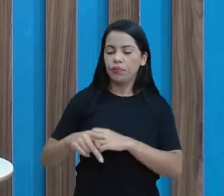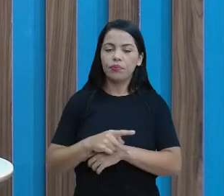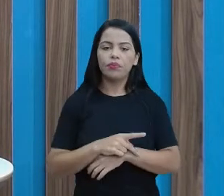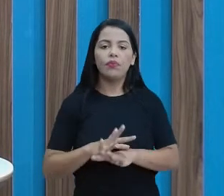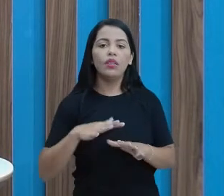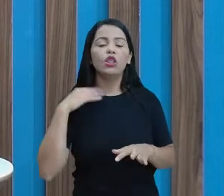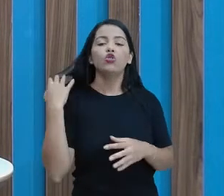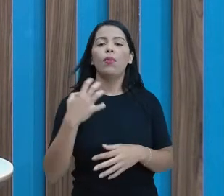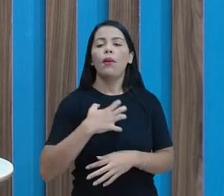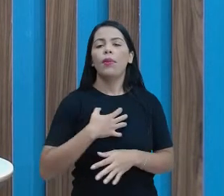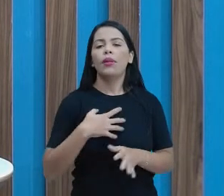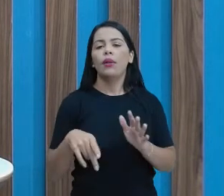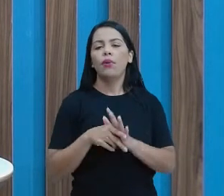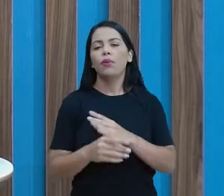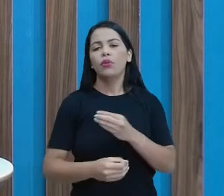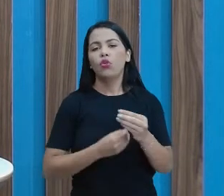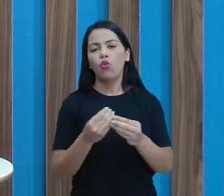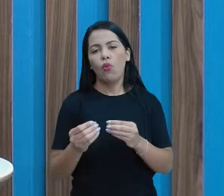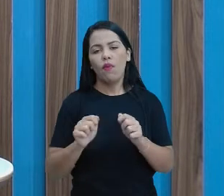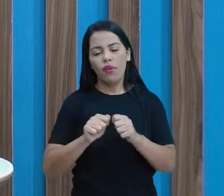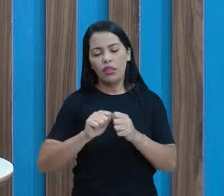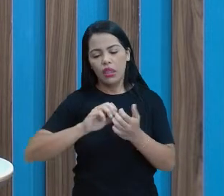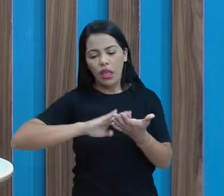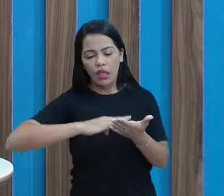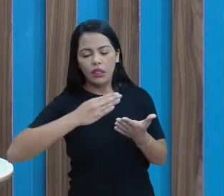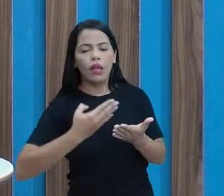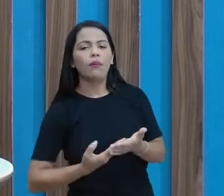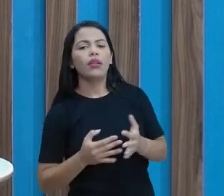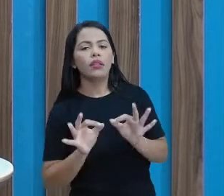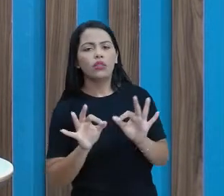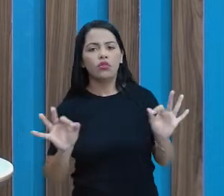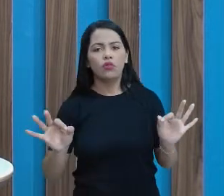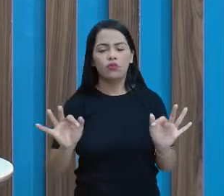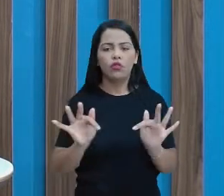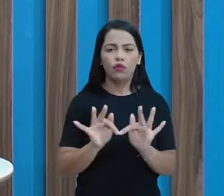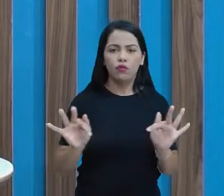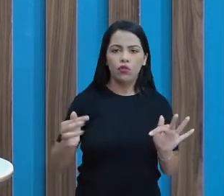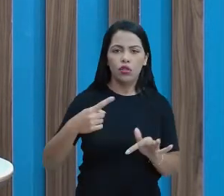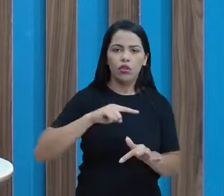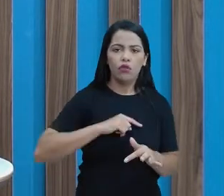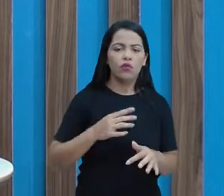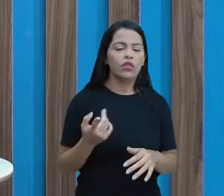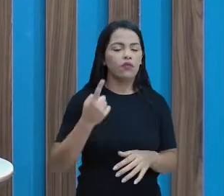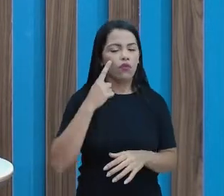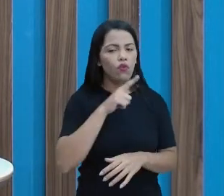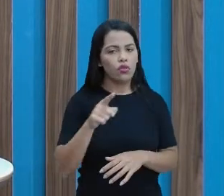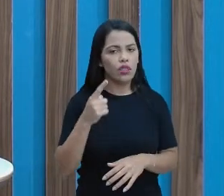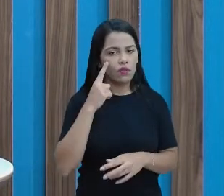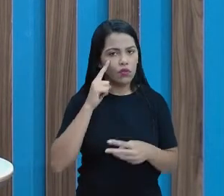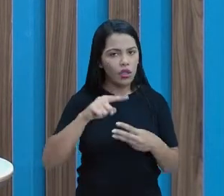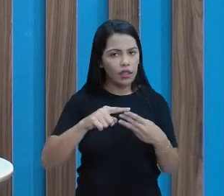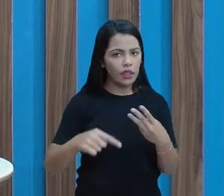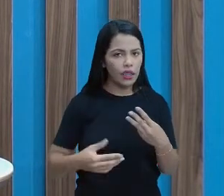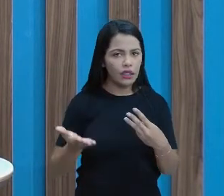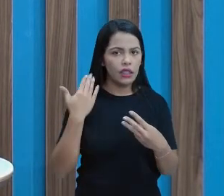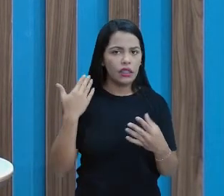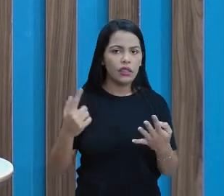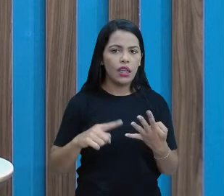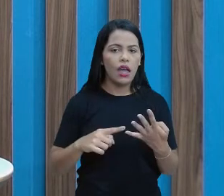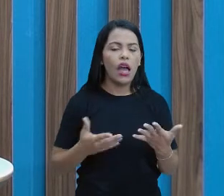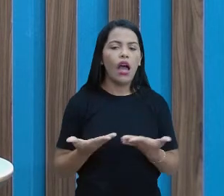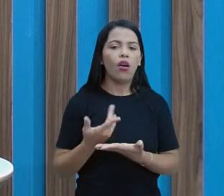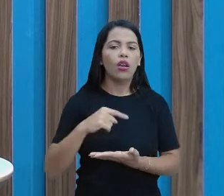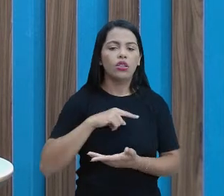interpretar uma função, vocês já viram essas outras 3, né? A gente está transformando agora o pensamento da questão em